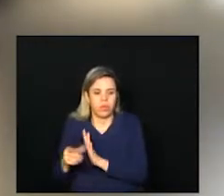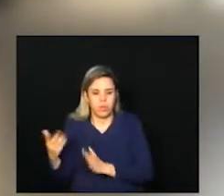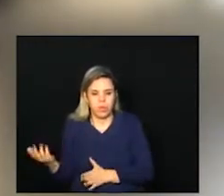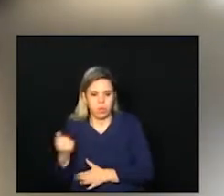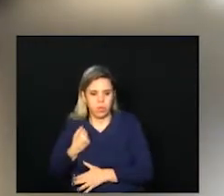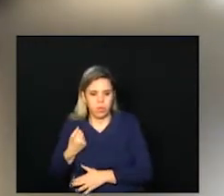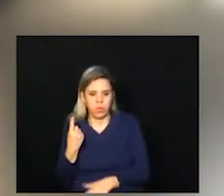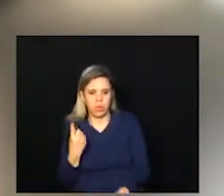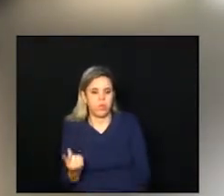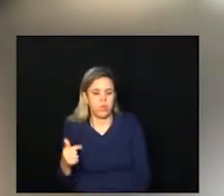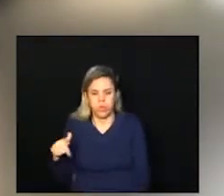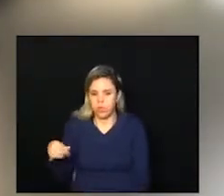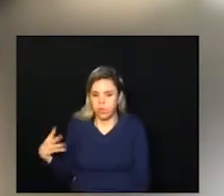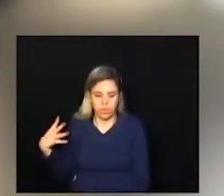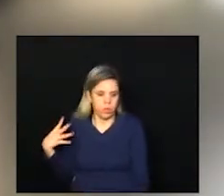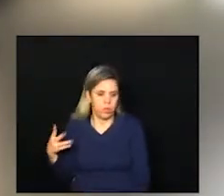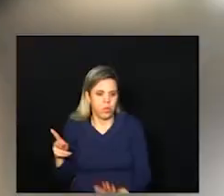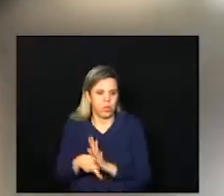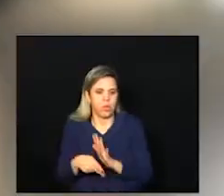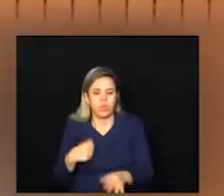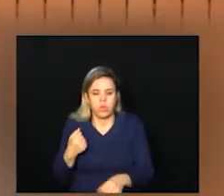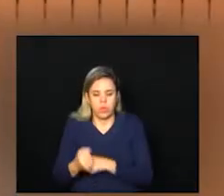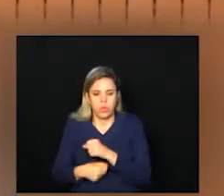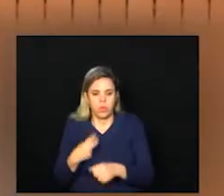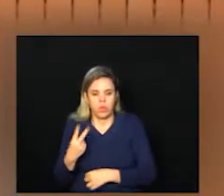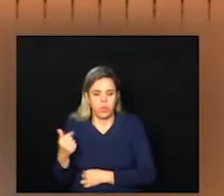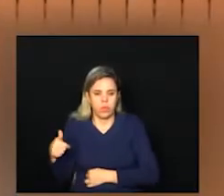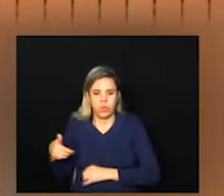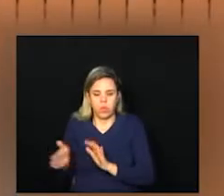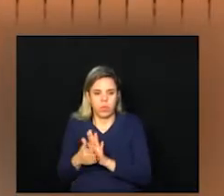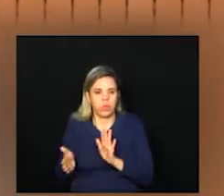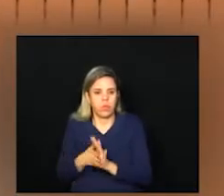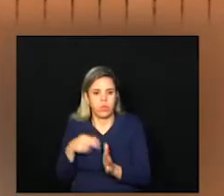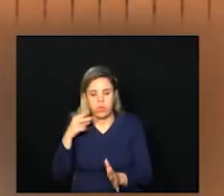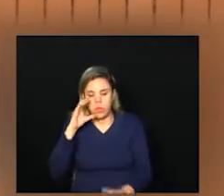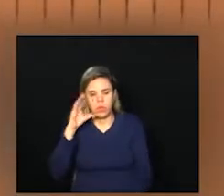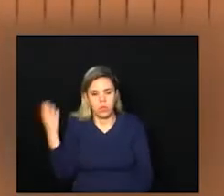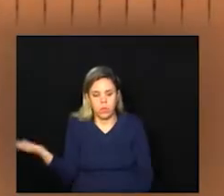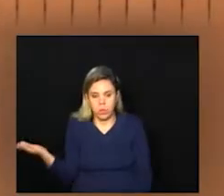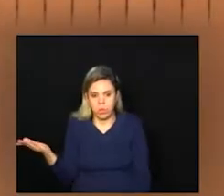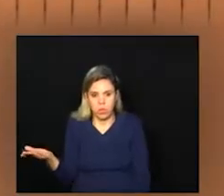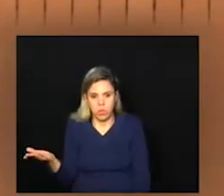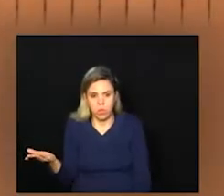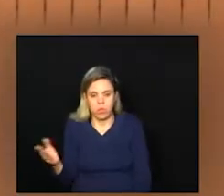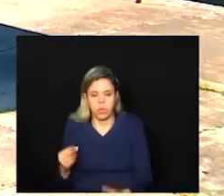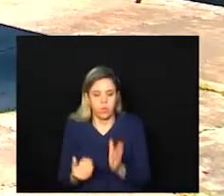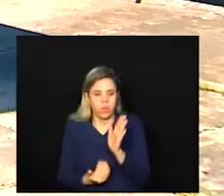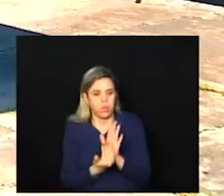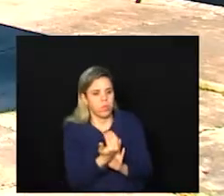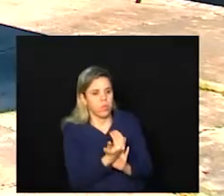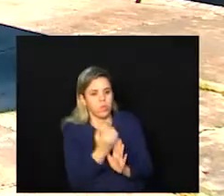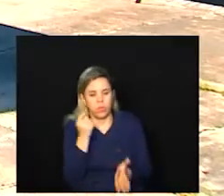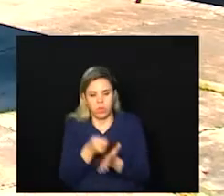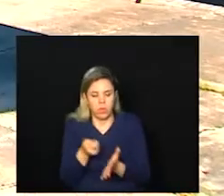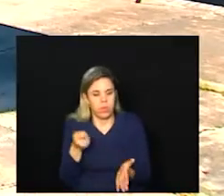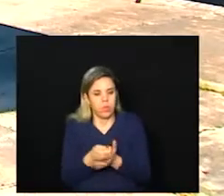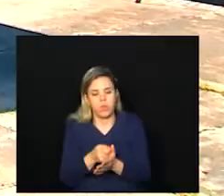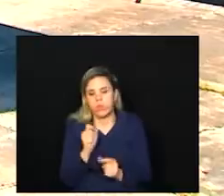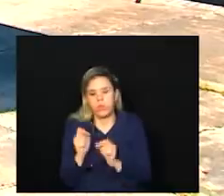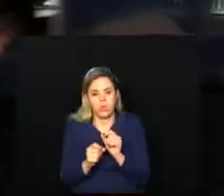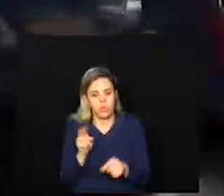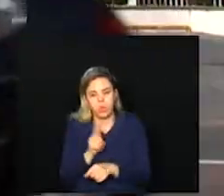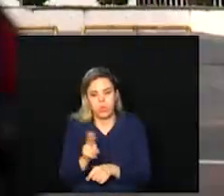número 174 de 2017. A proposta do vereador Luiz Cirilo acrescenta a obrigatoriedade